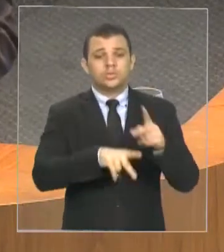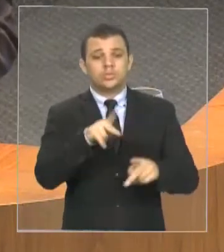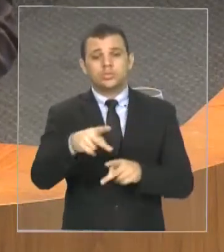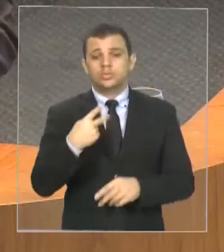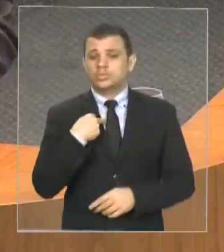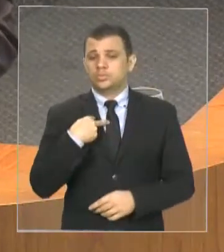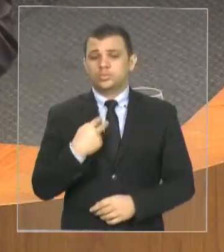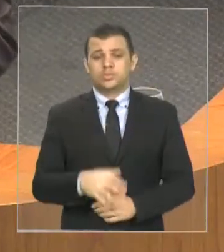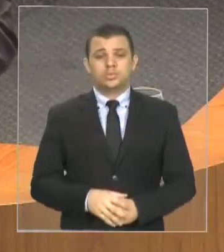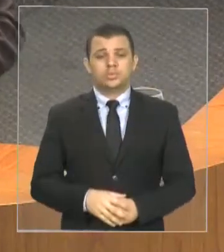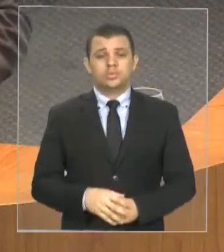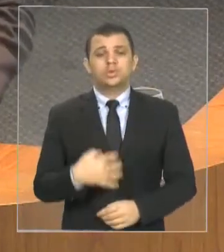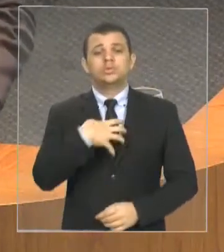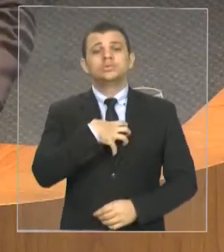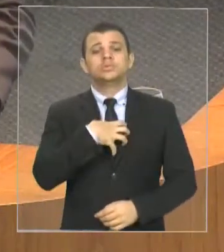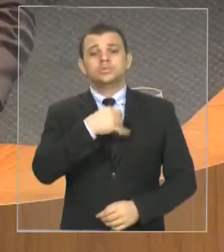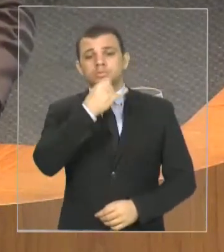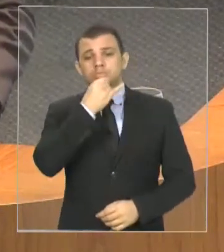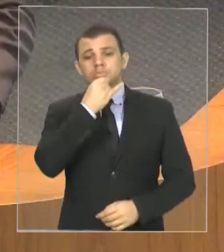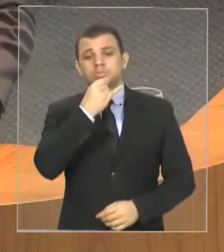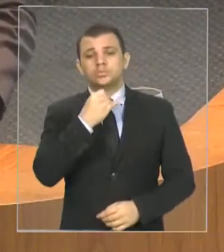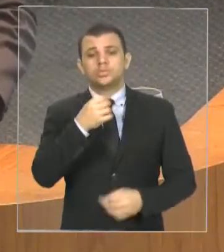me conceda uma parte. Cito, por exemplo,